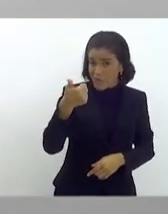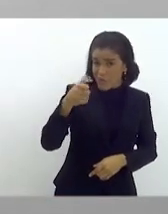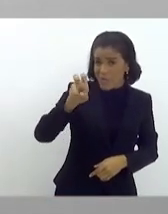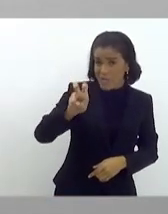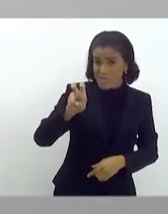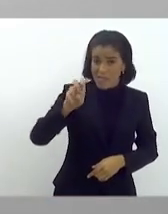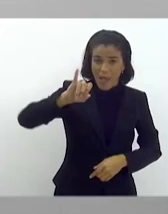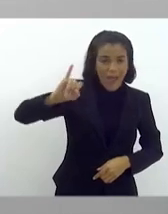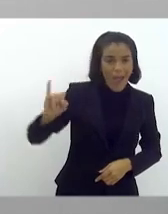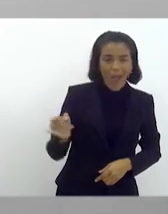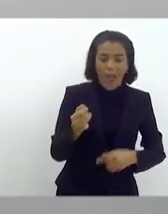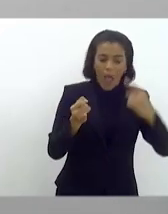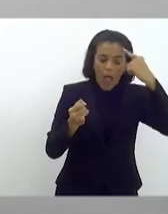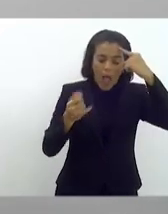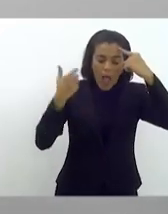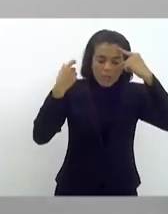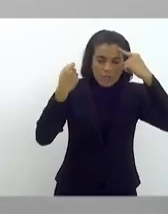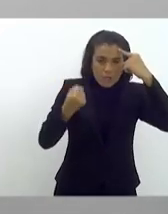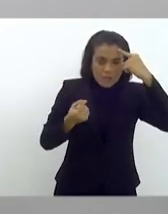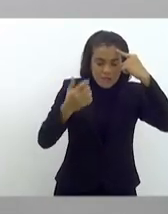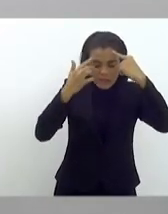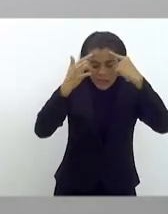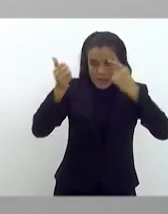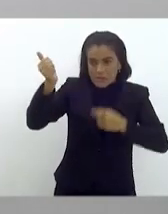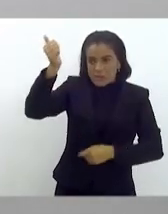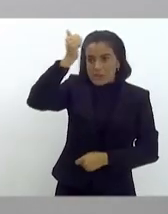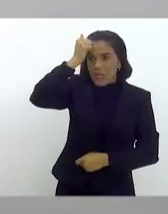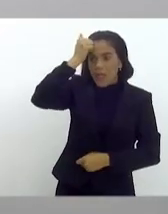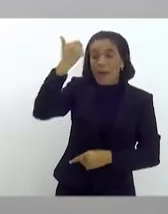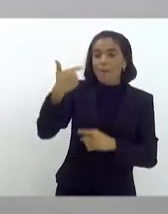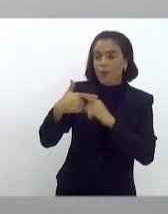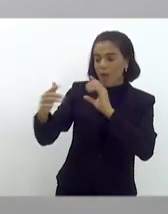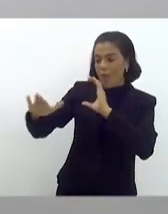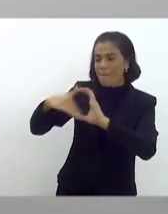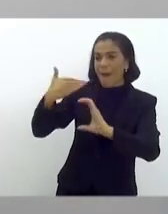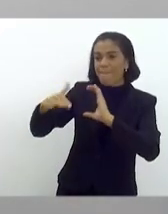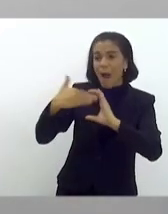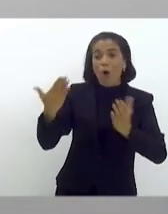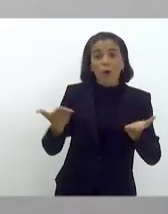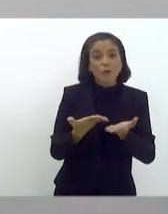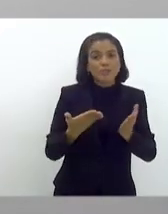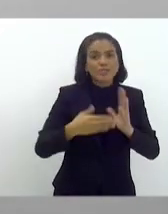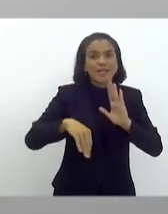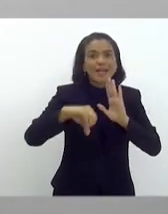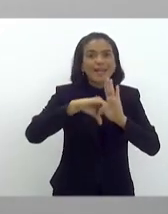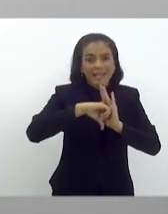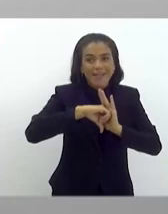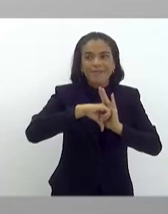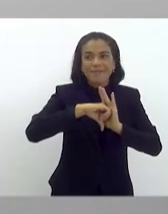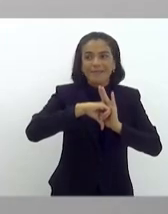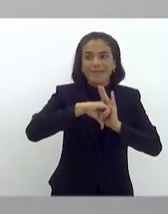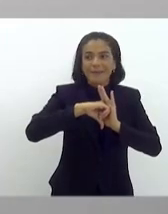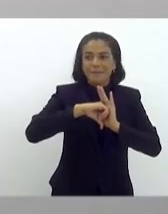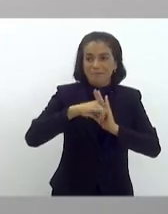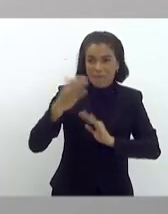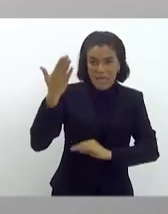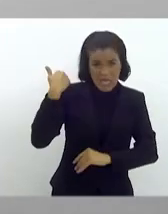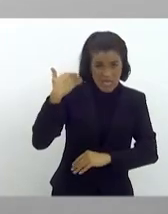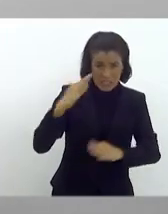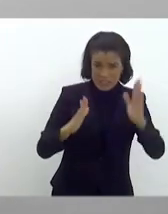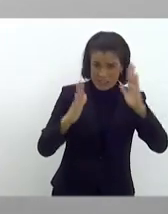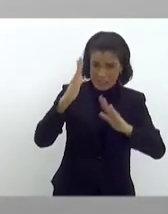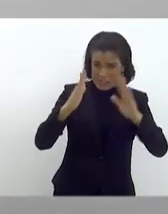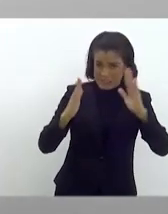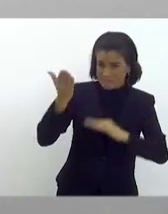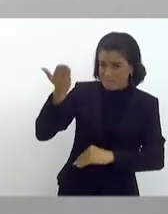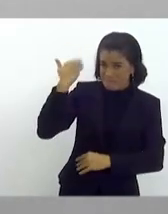aproveitar e depois bater o peso na consciência de determinadas mensagens que eu recebia que hoje são crimes Eu Acho isso incrível que antes daquela época